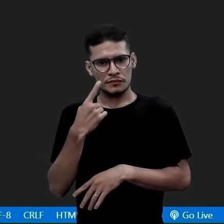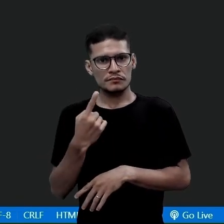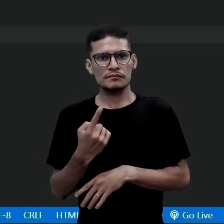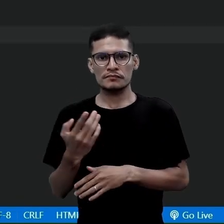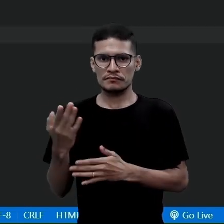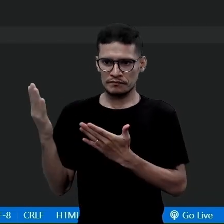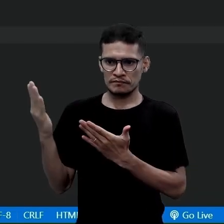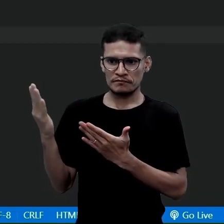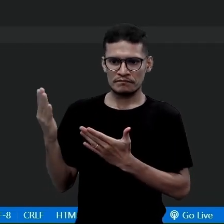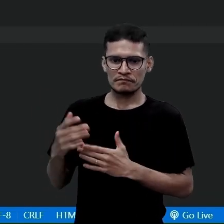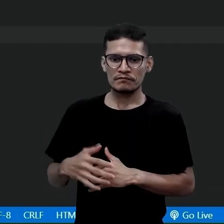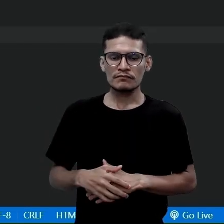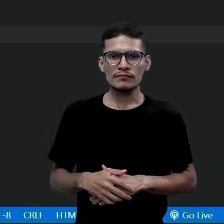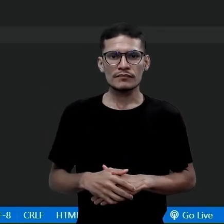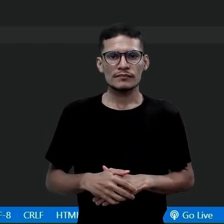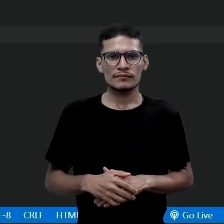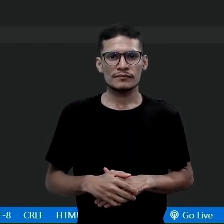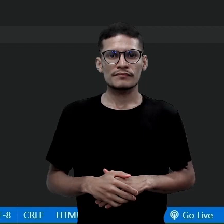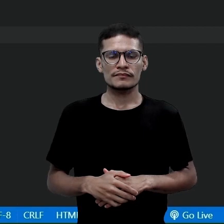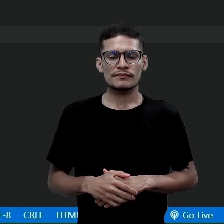estrutura HTML.